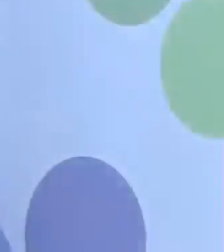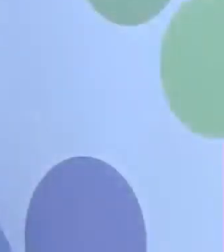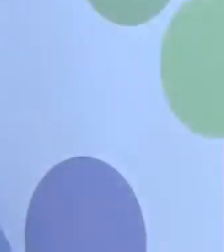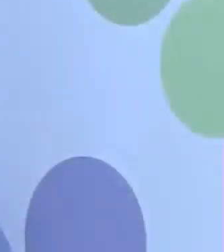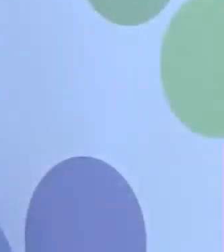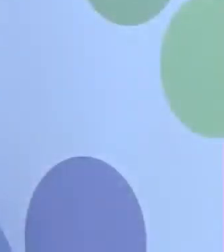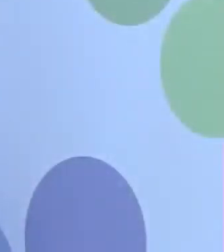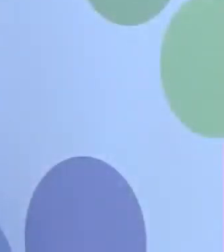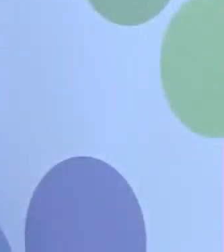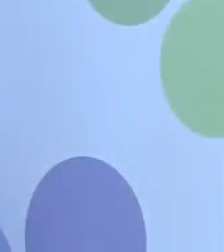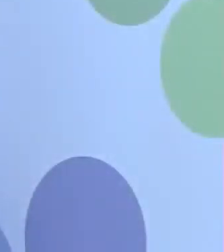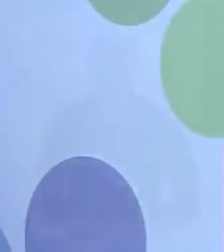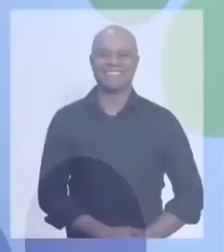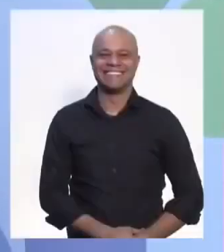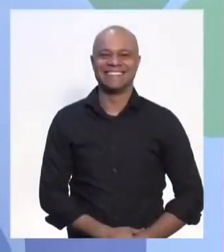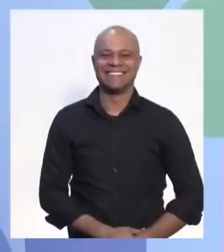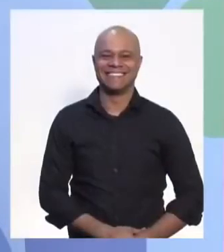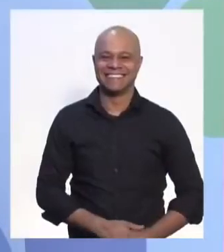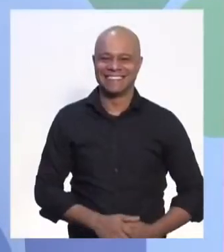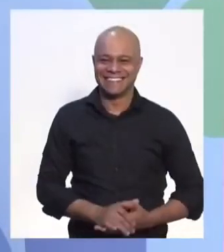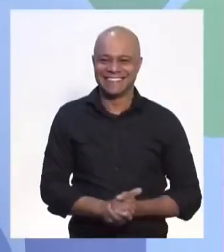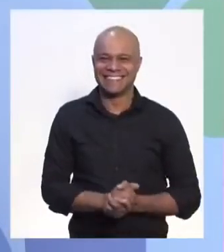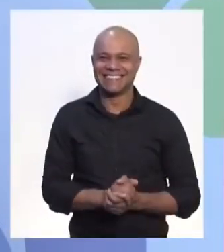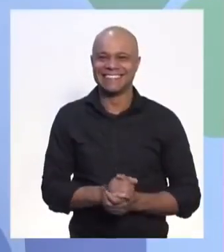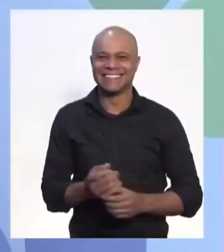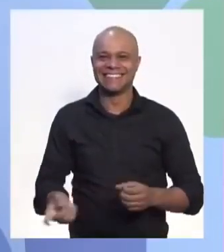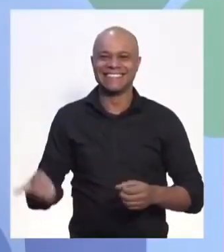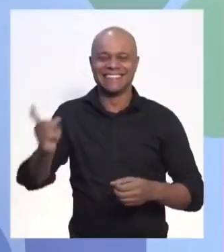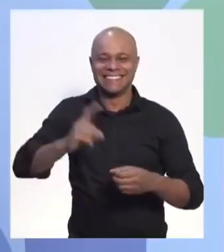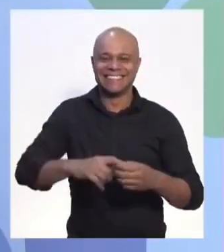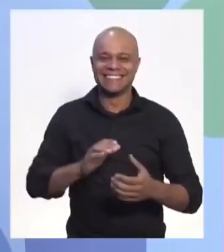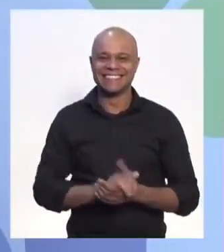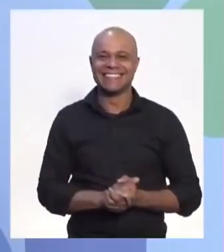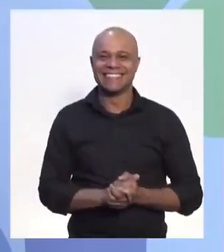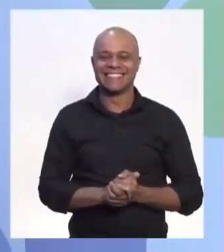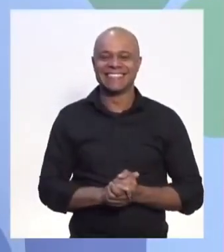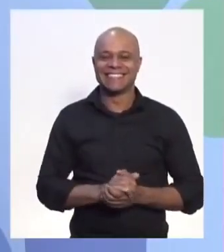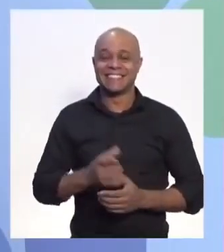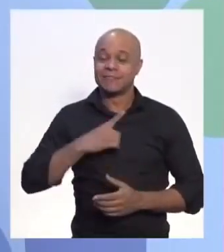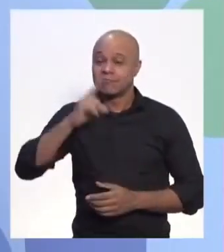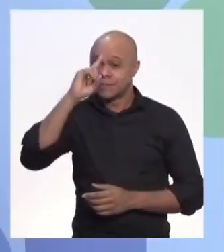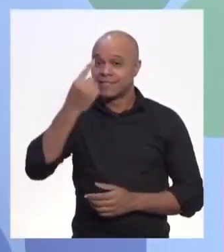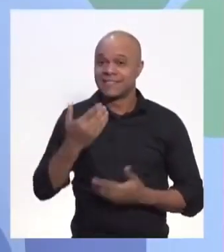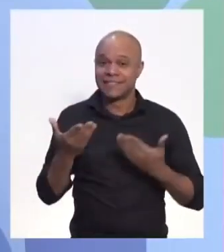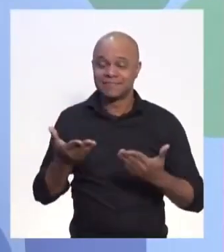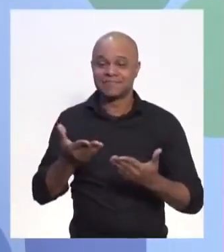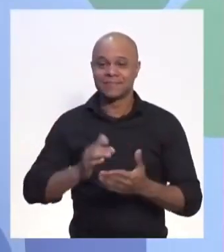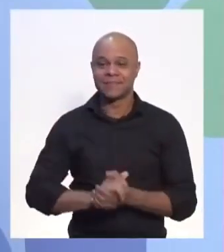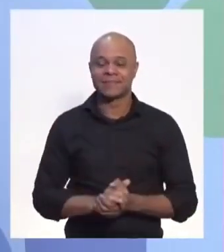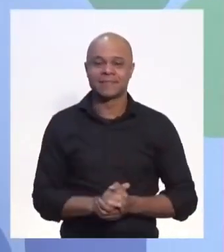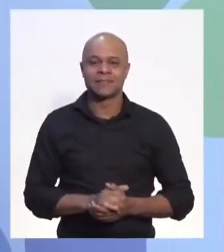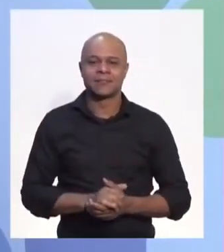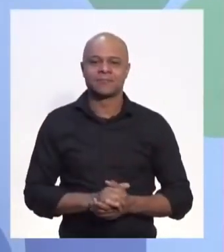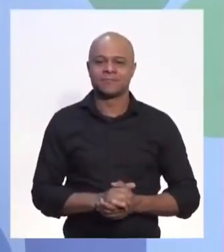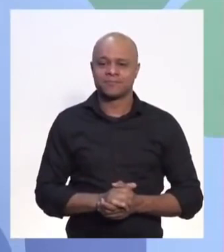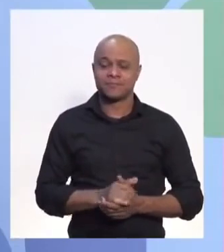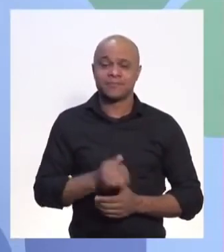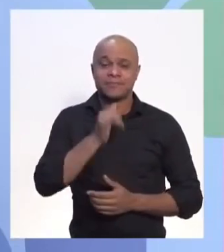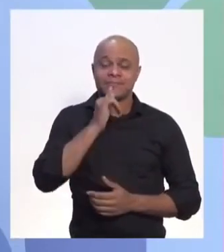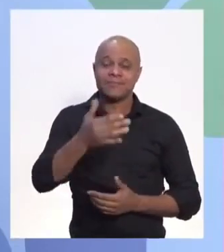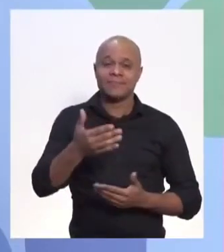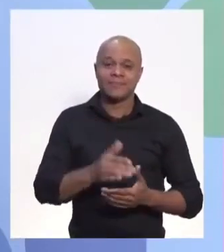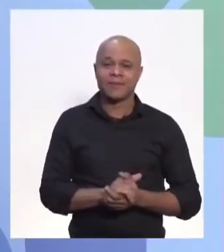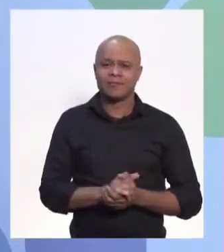Osmar, não? Aí, Opa. voltou. Osmar, Oi. tem algumas dúvidas aqui. Vamos lá. Né? Então, por exemplo, o